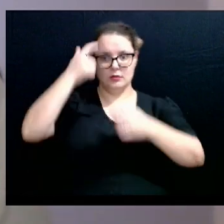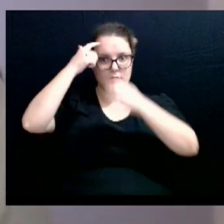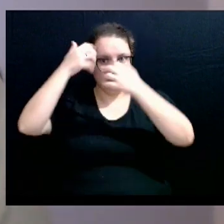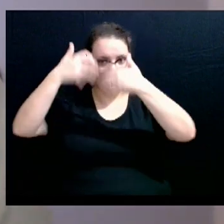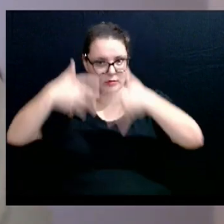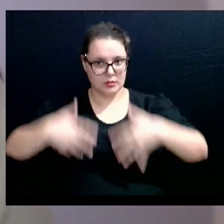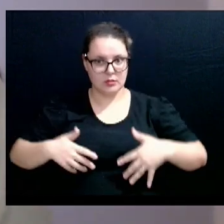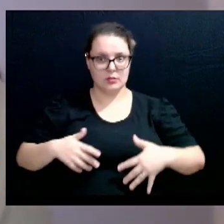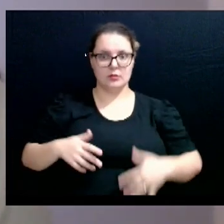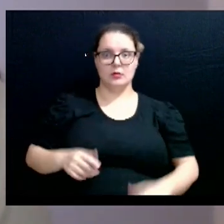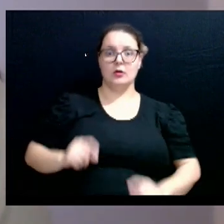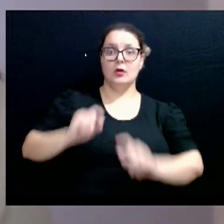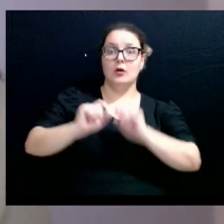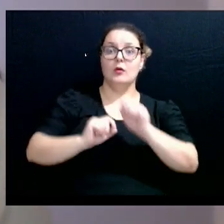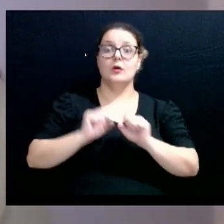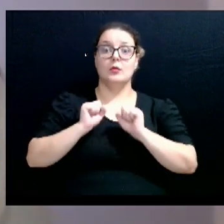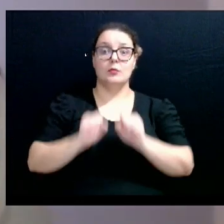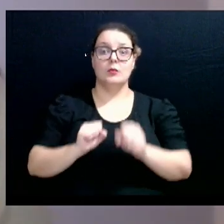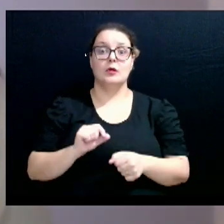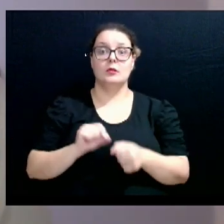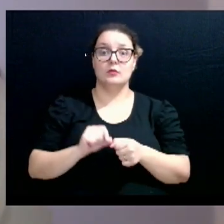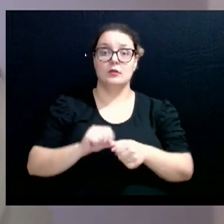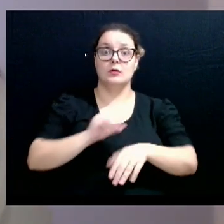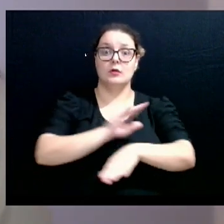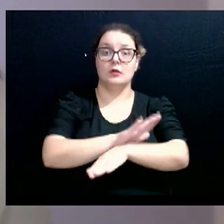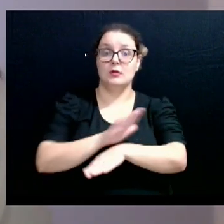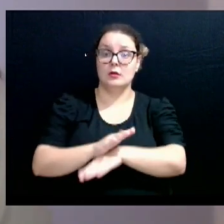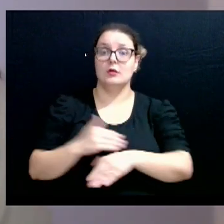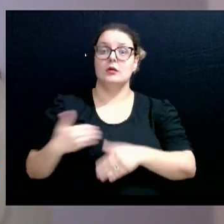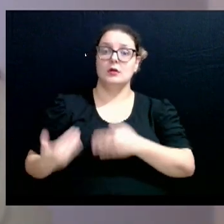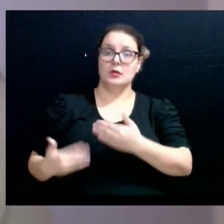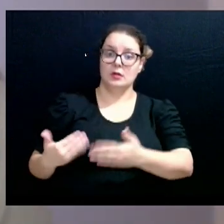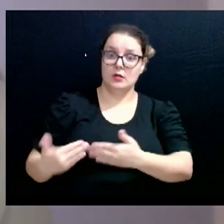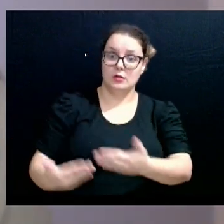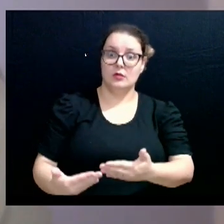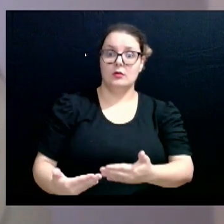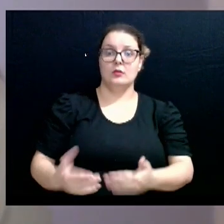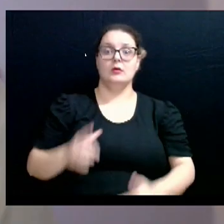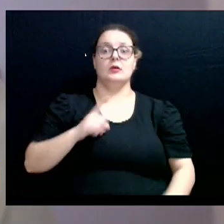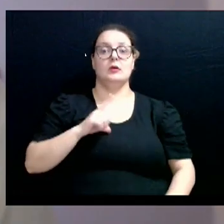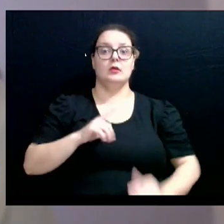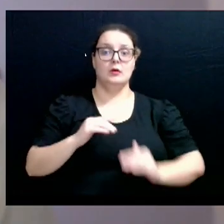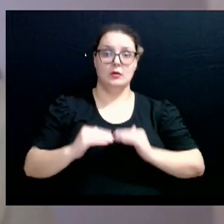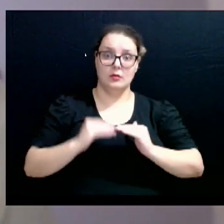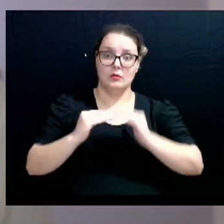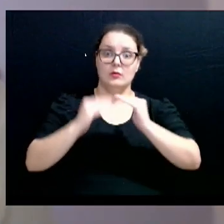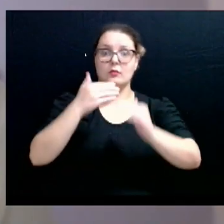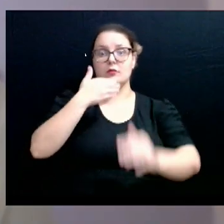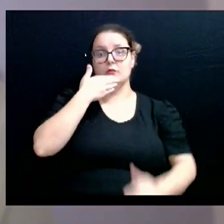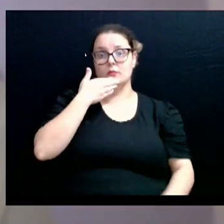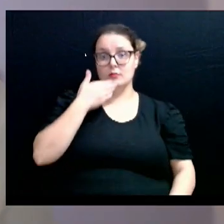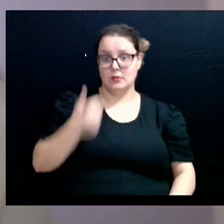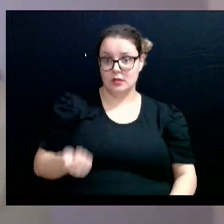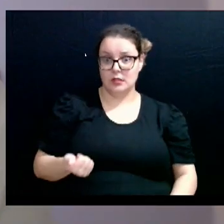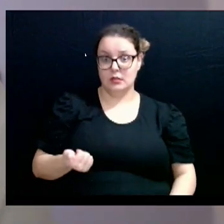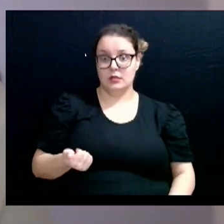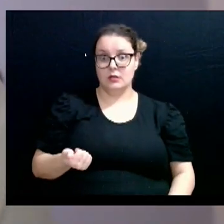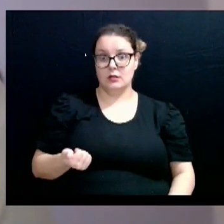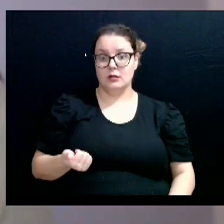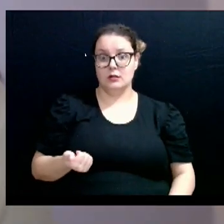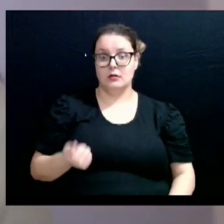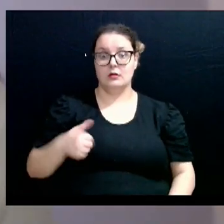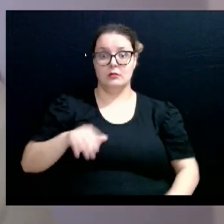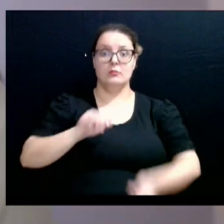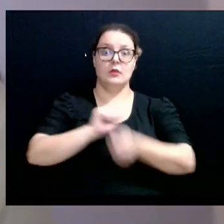a gente pode fazer para ajudar ele a partir daí ter um desenvolvimento melhor, mais adequado para